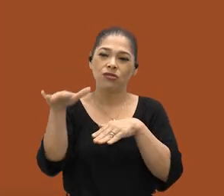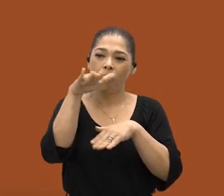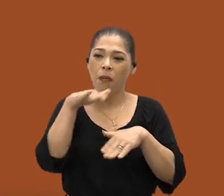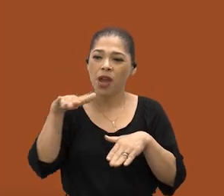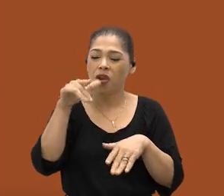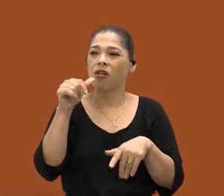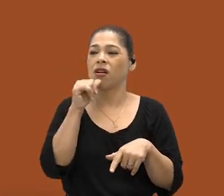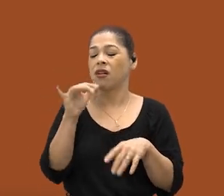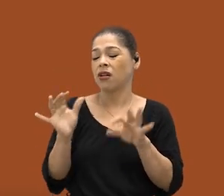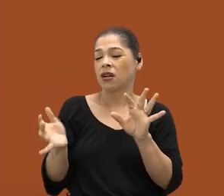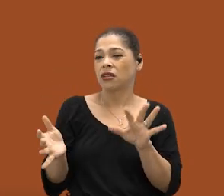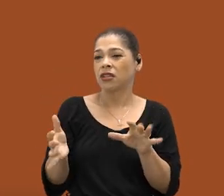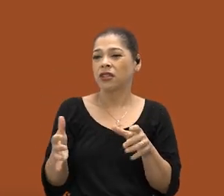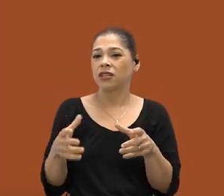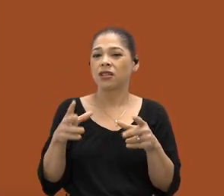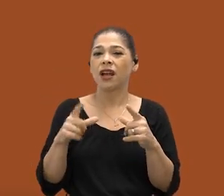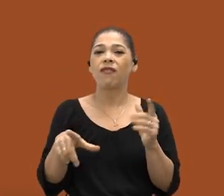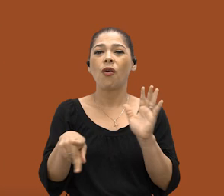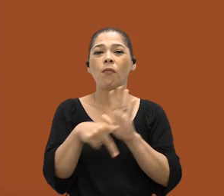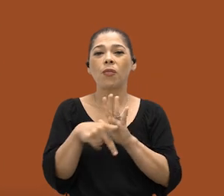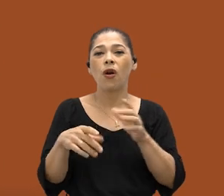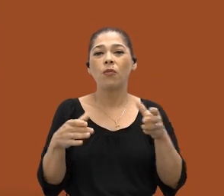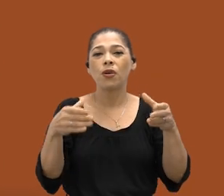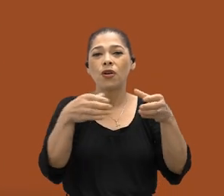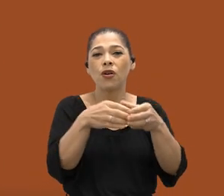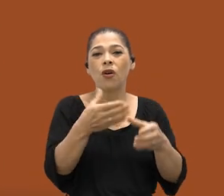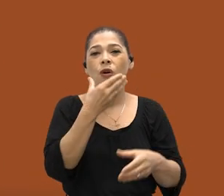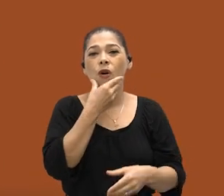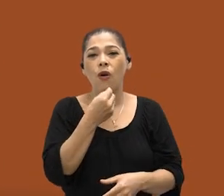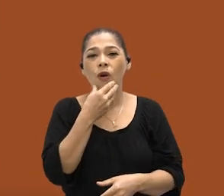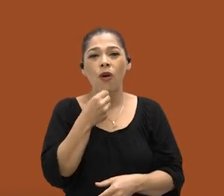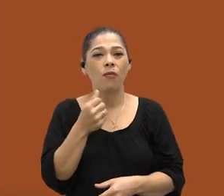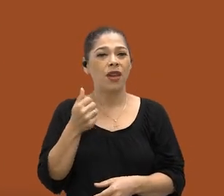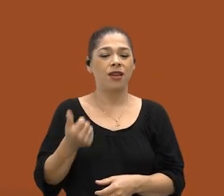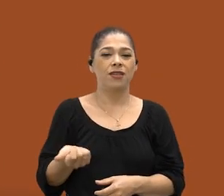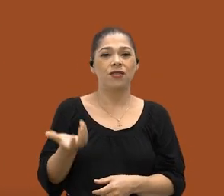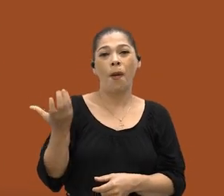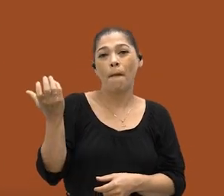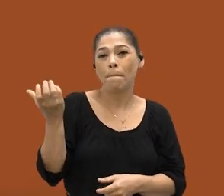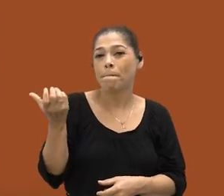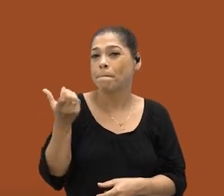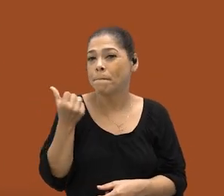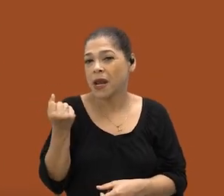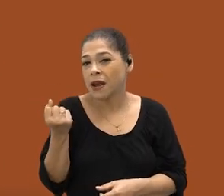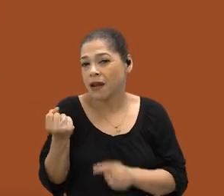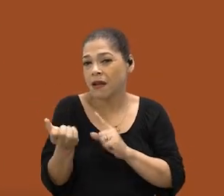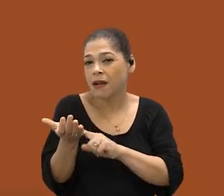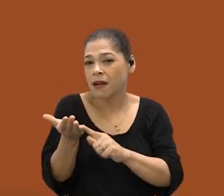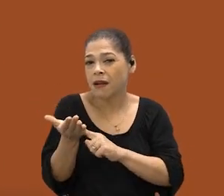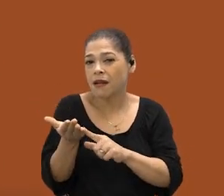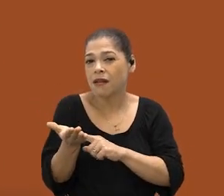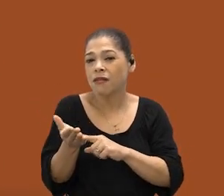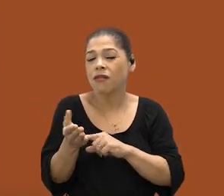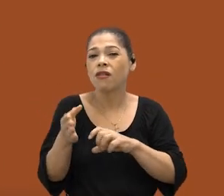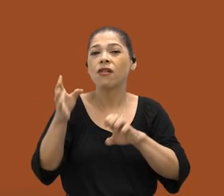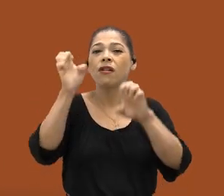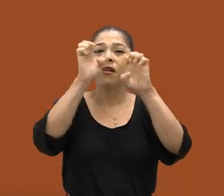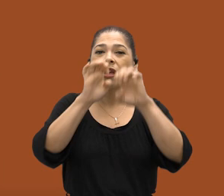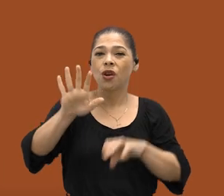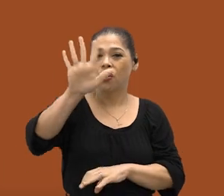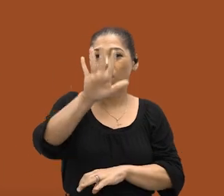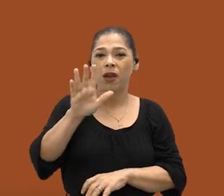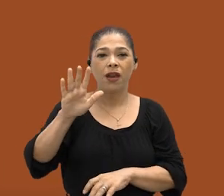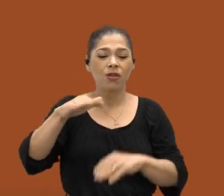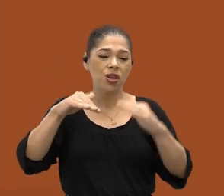ponto superior dessa dessa grande pirâmide estaria uso homens né sexo masculino brancos no pátio mais inferior